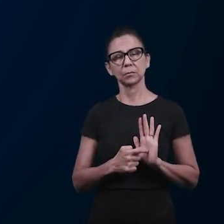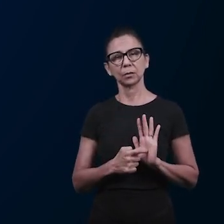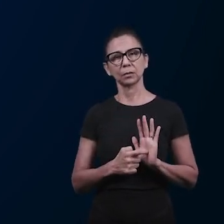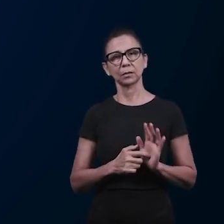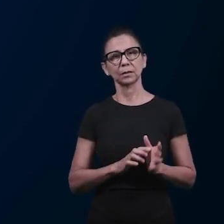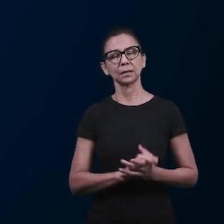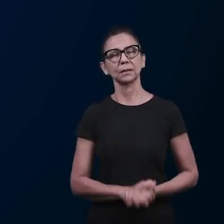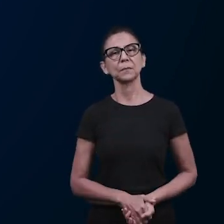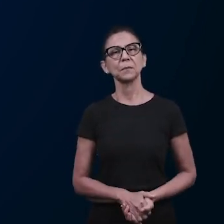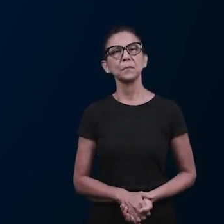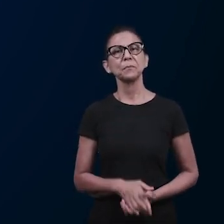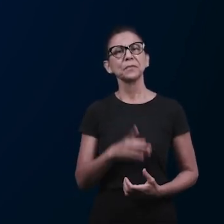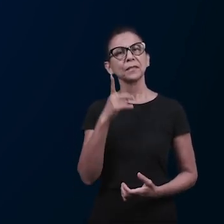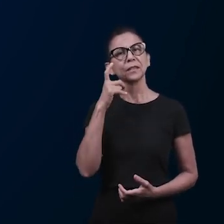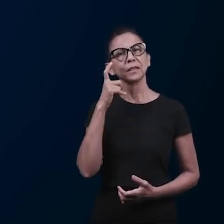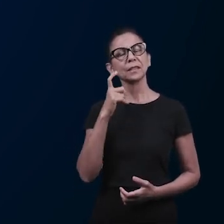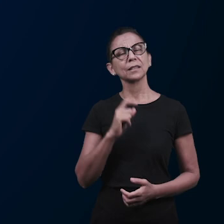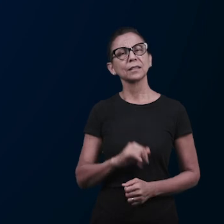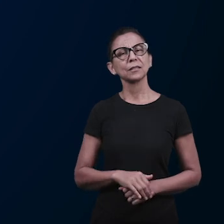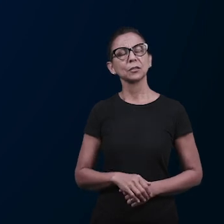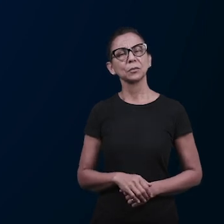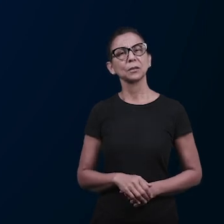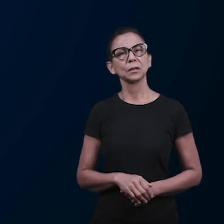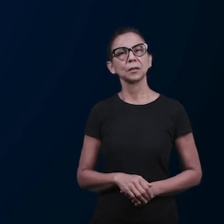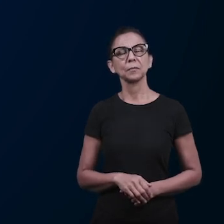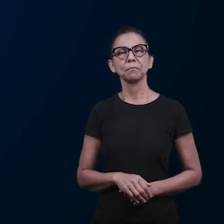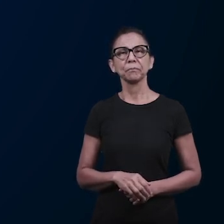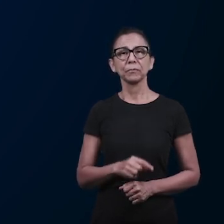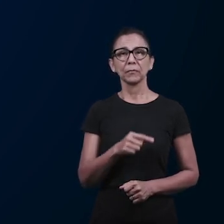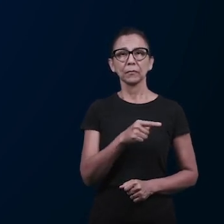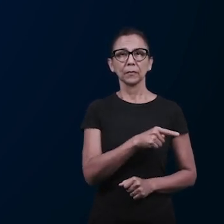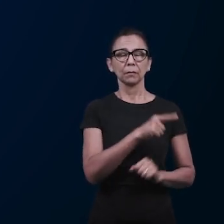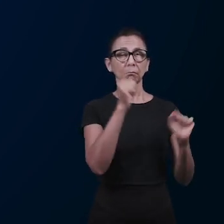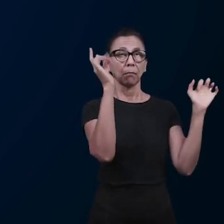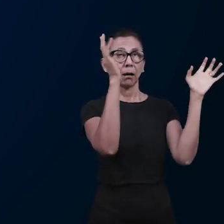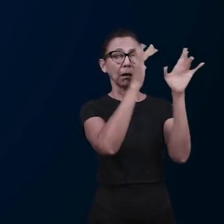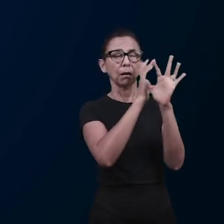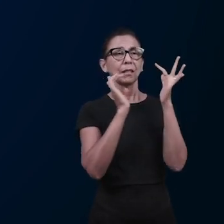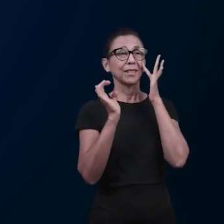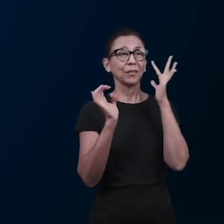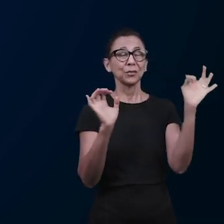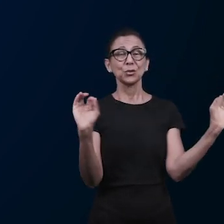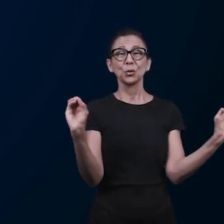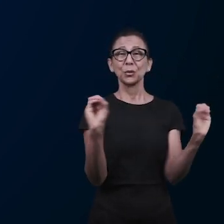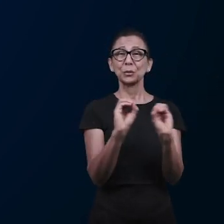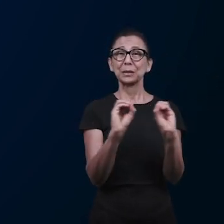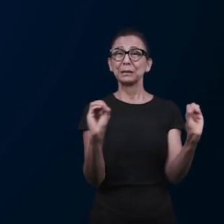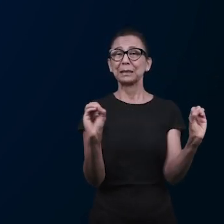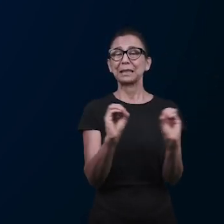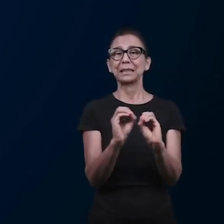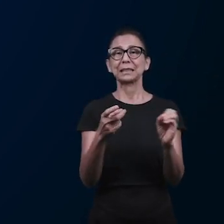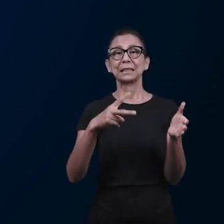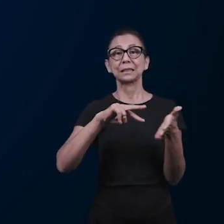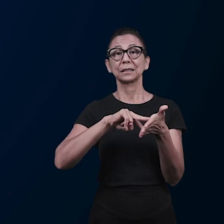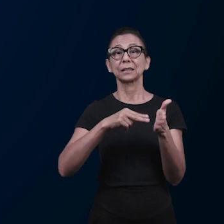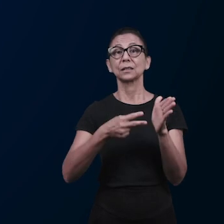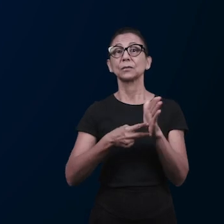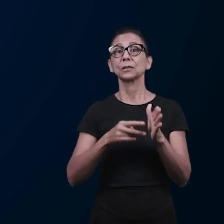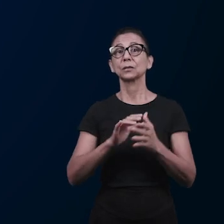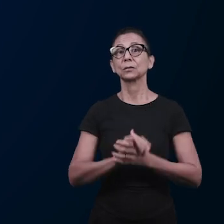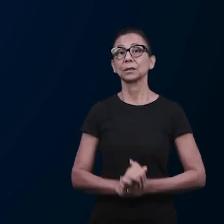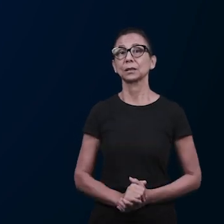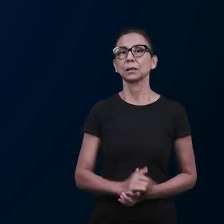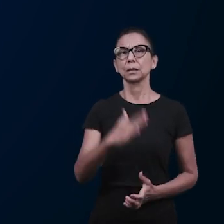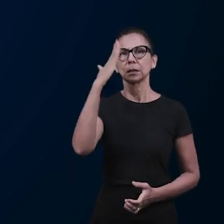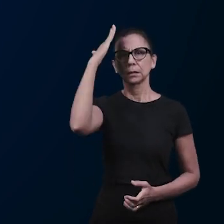12. Se faz interessante entender que ser louco ou imprudente significa